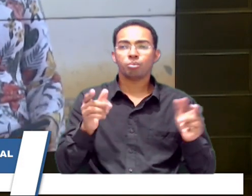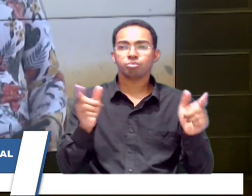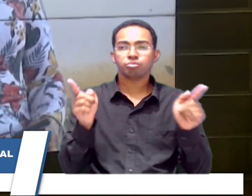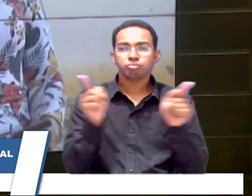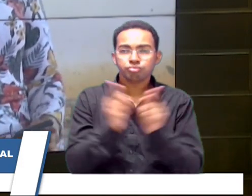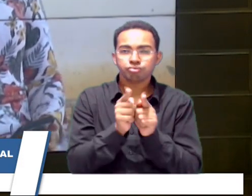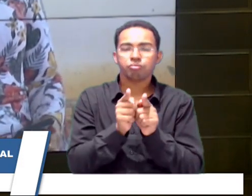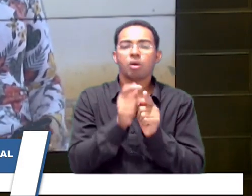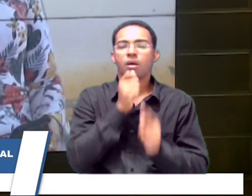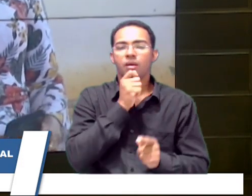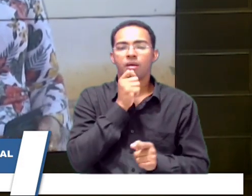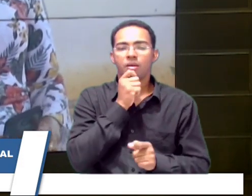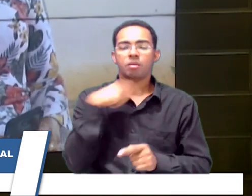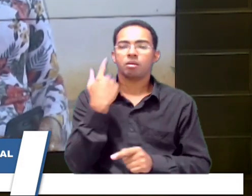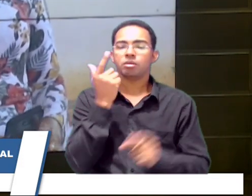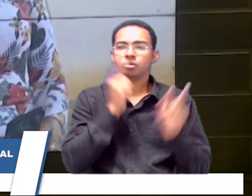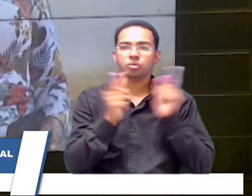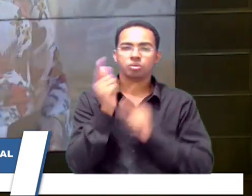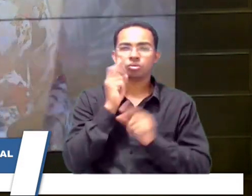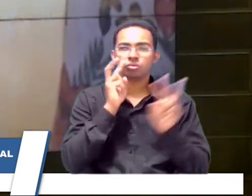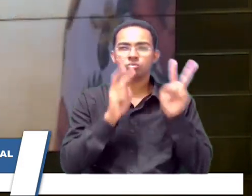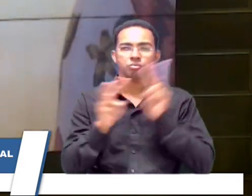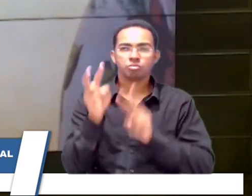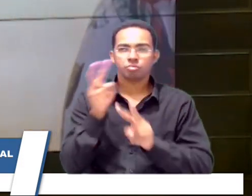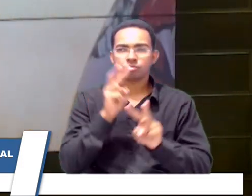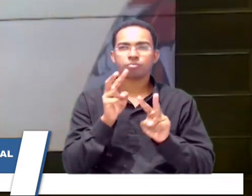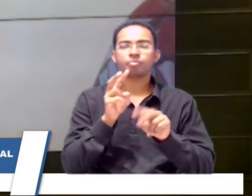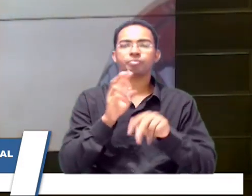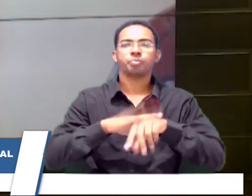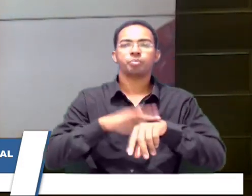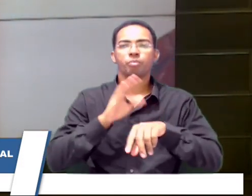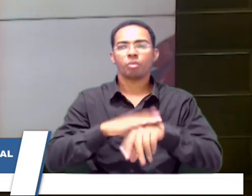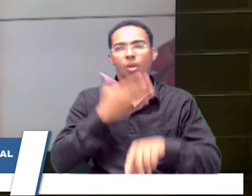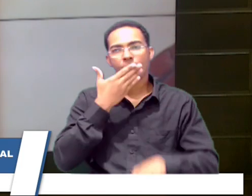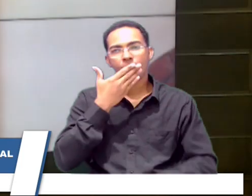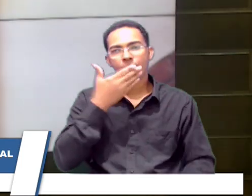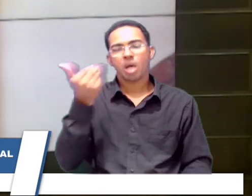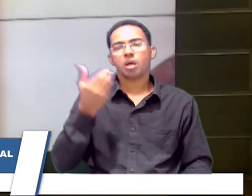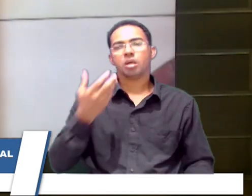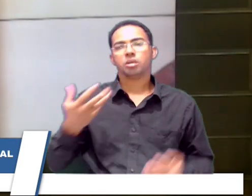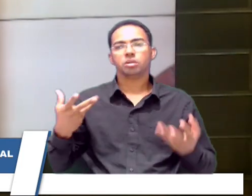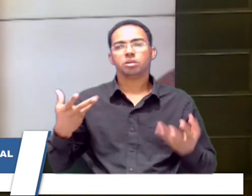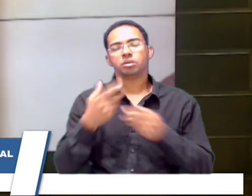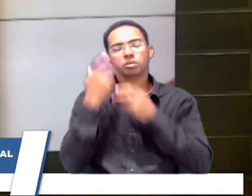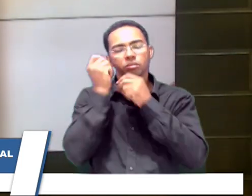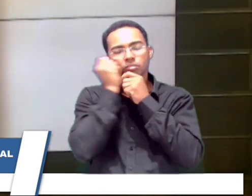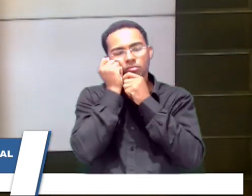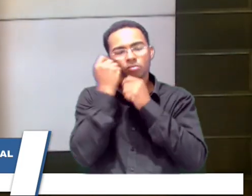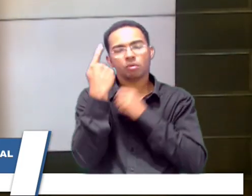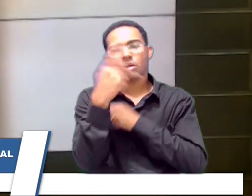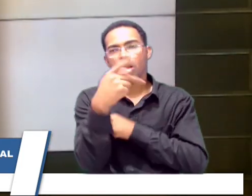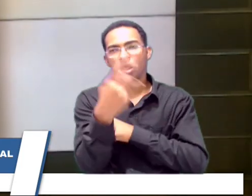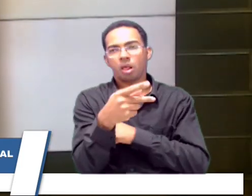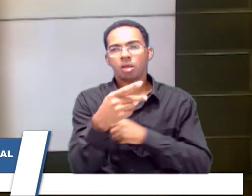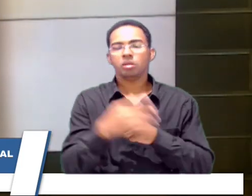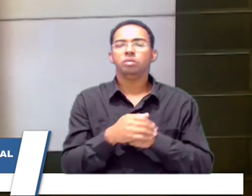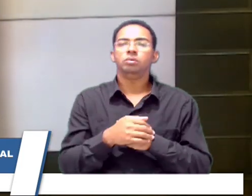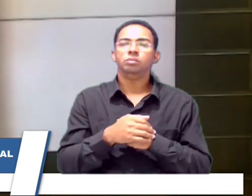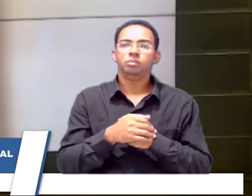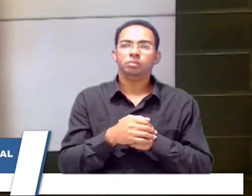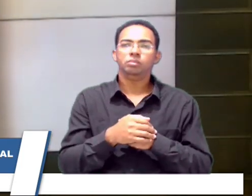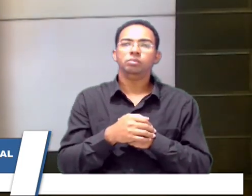curto, mas nós já conseguimos ver a melhora da qualidade de sono dela,